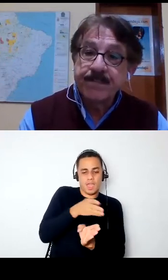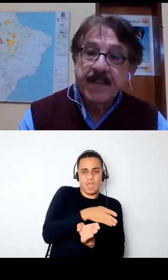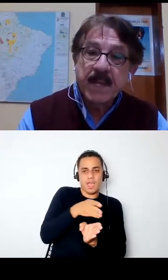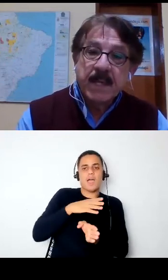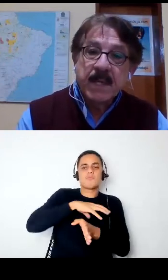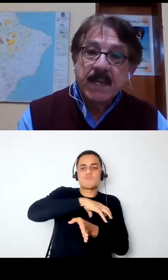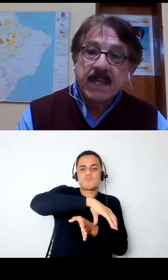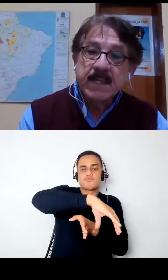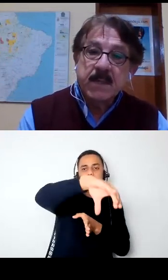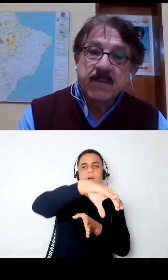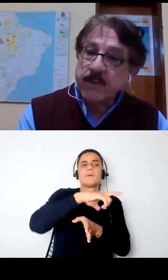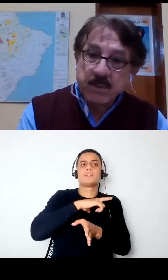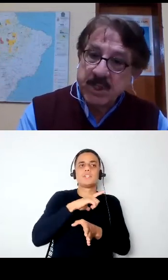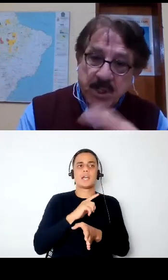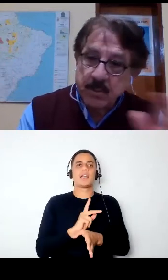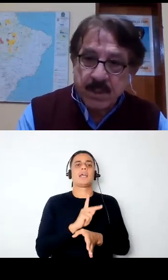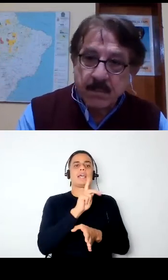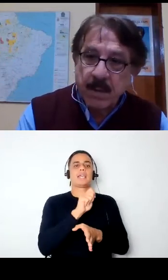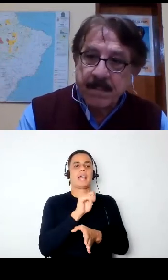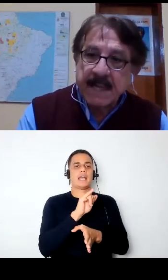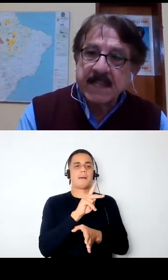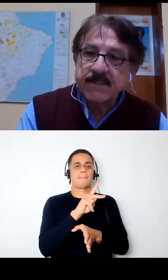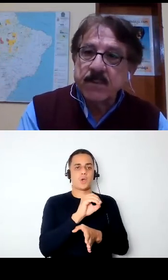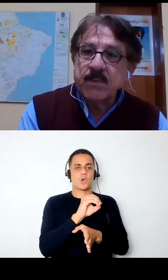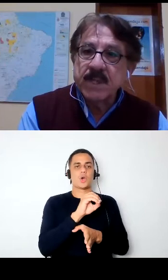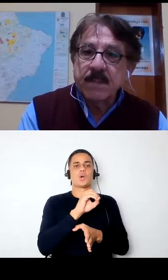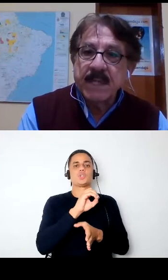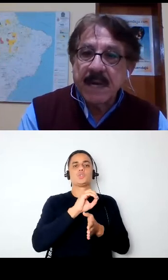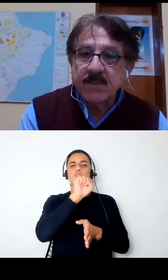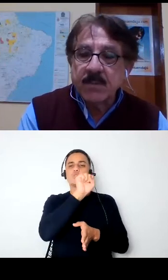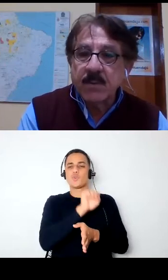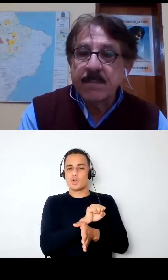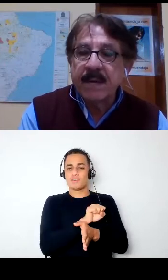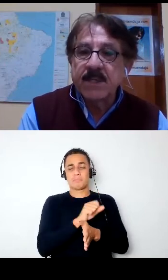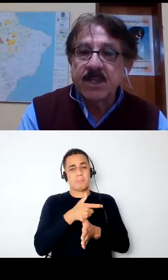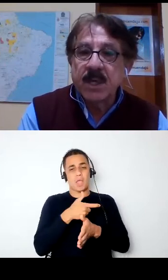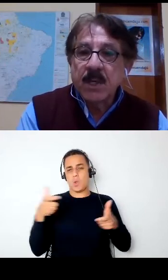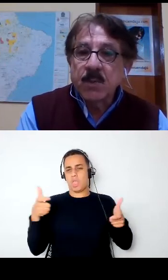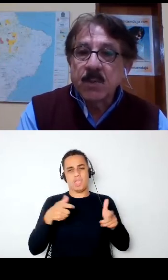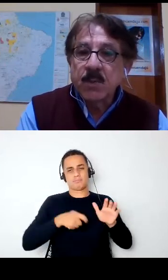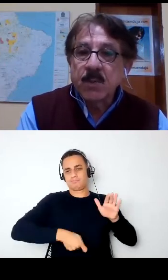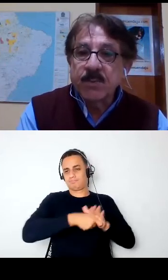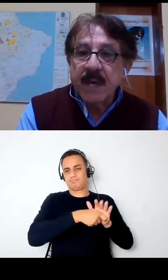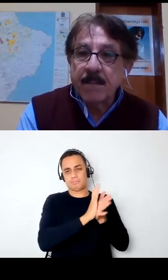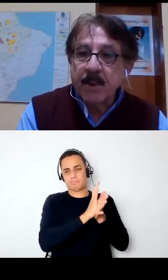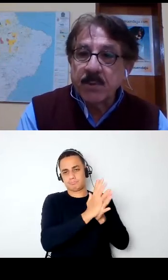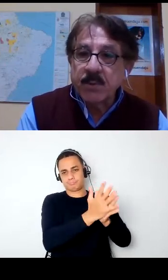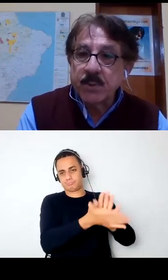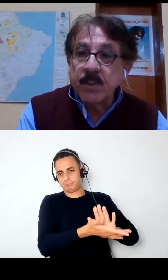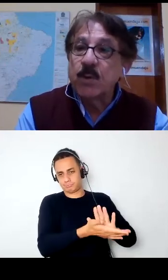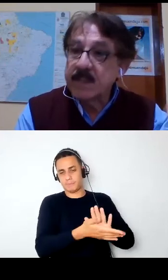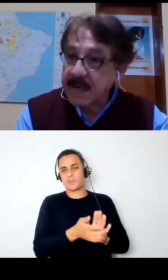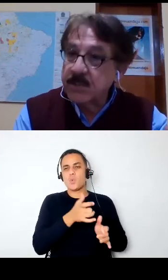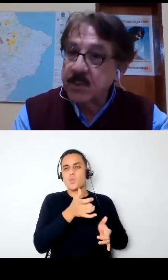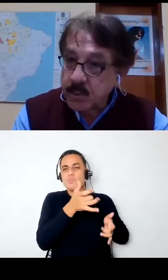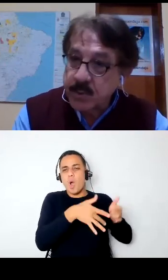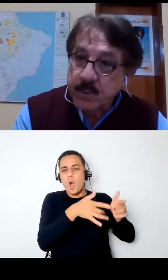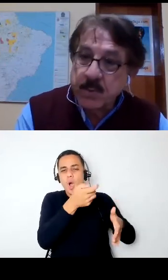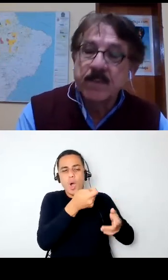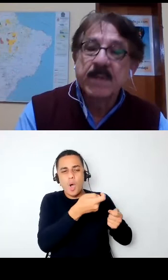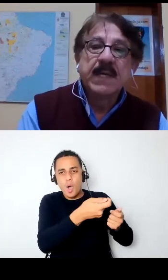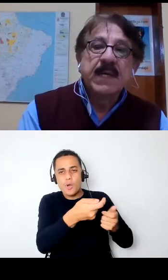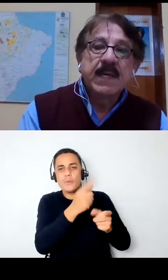Sul. E eles foram extintos em boa parte, foram exterminados em boa parte. Os últimos Kayapó do Sul encontrados